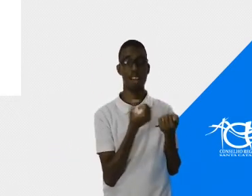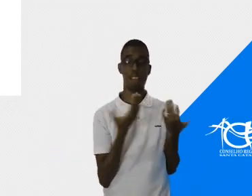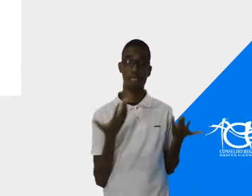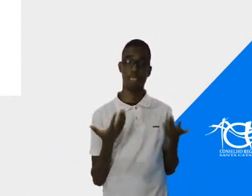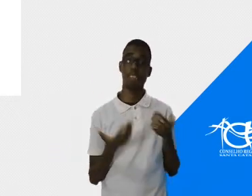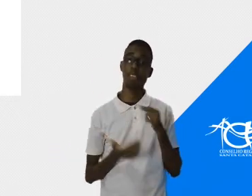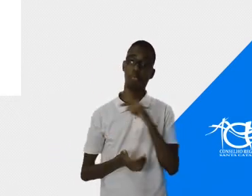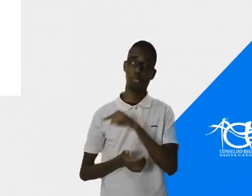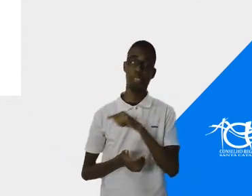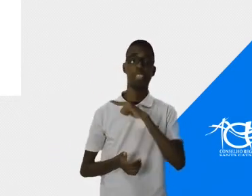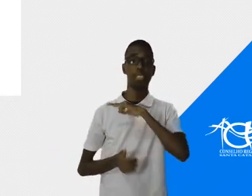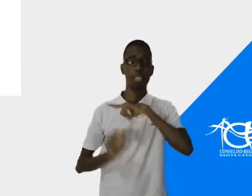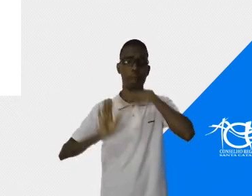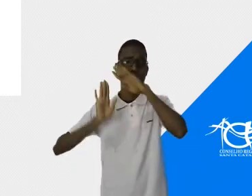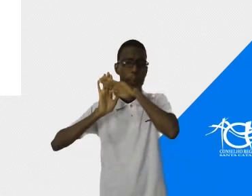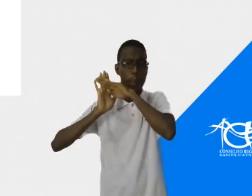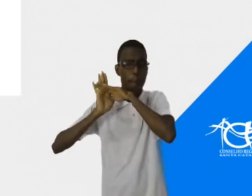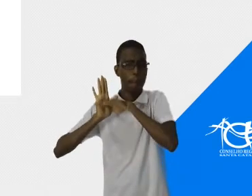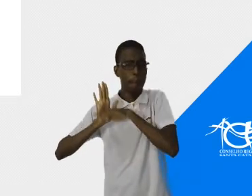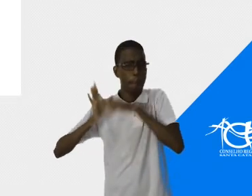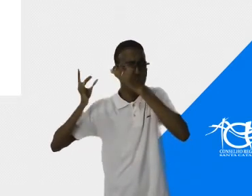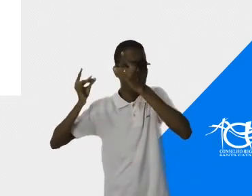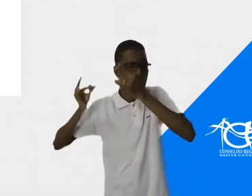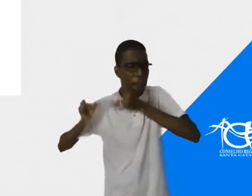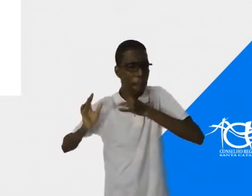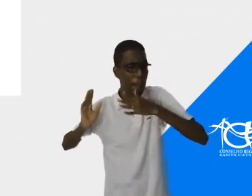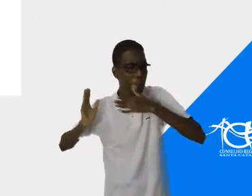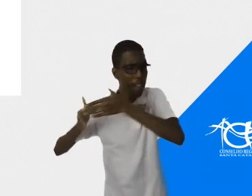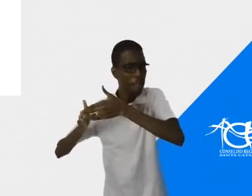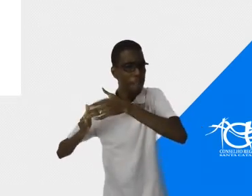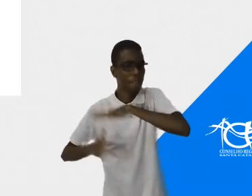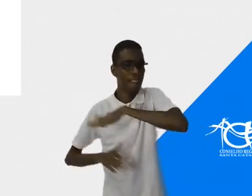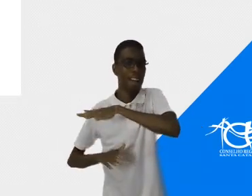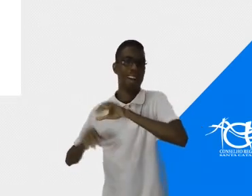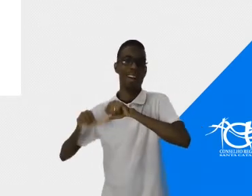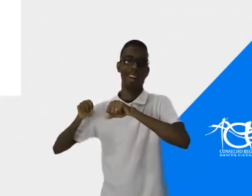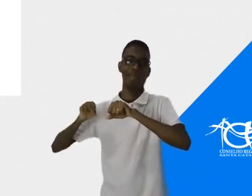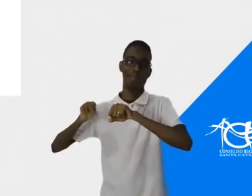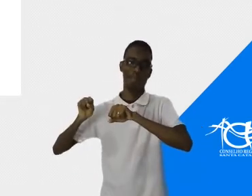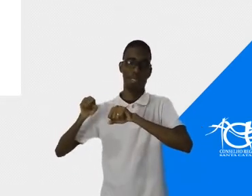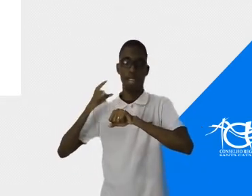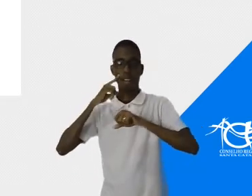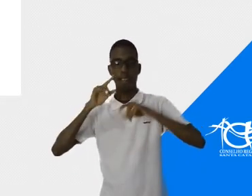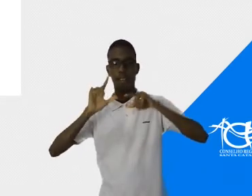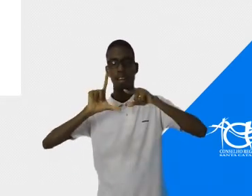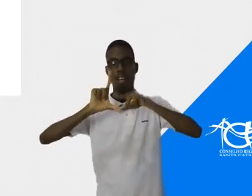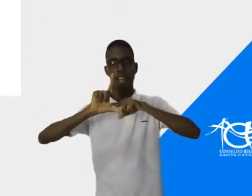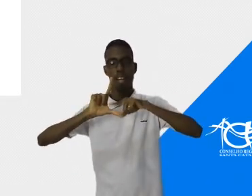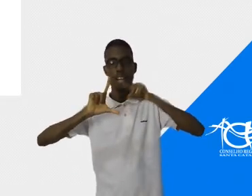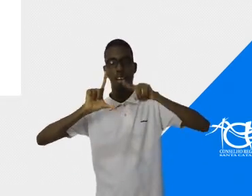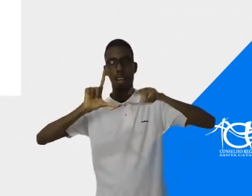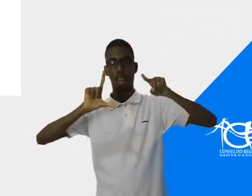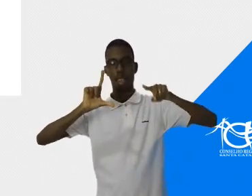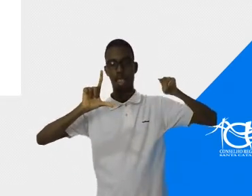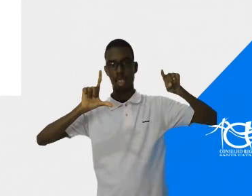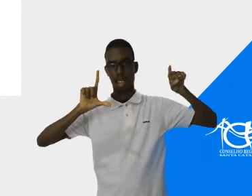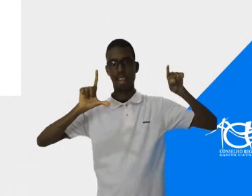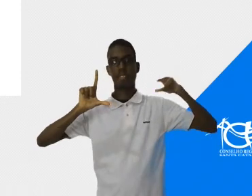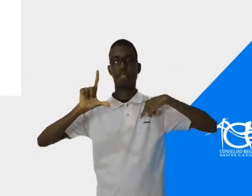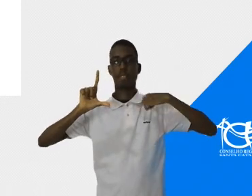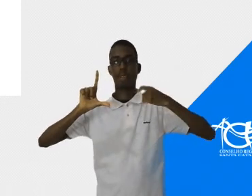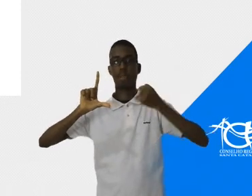protocolo mais específico ainda só para motociclistas. Quando a gente olha esse gráfico, a gente vai ver que quanto mais reduz a idade